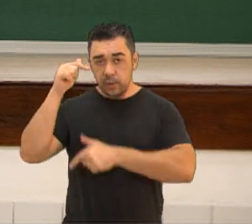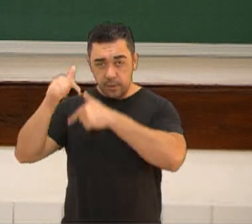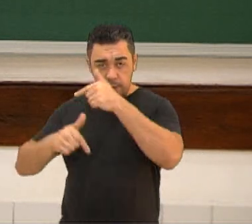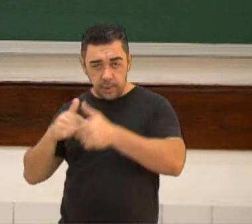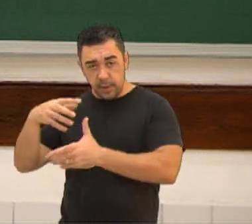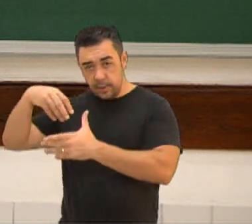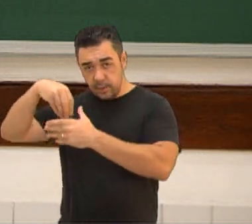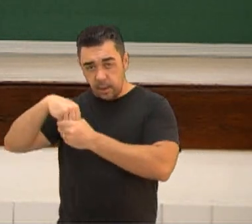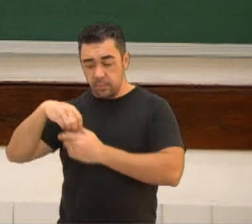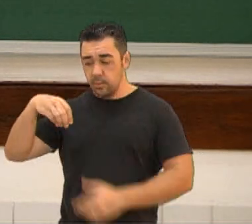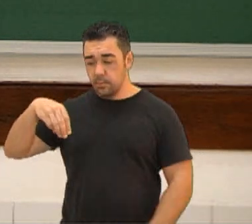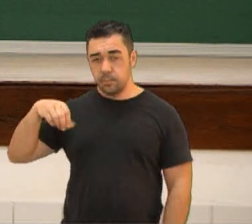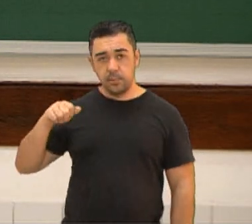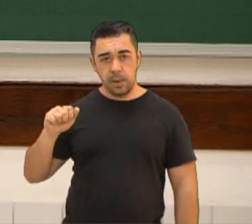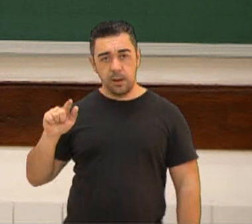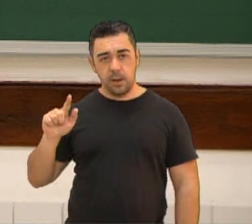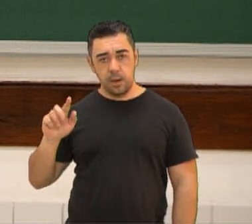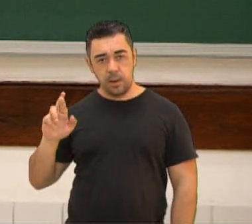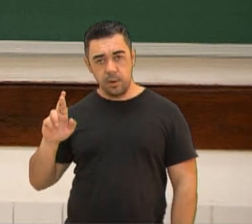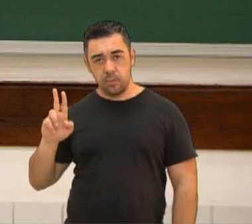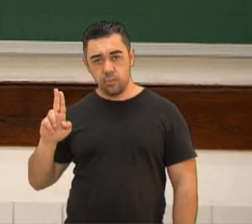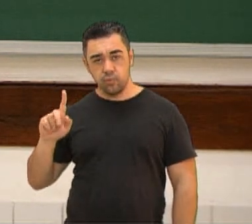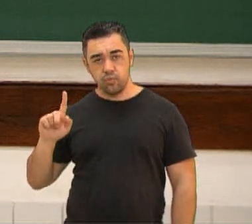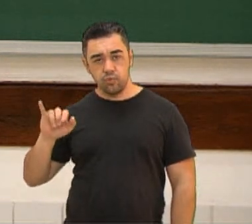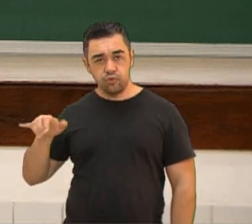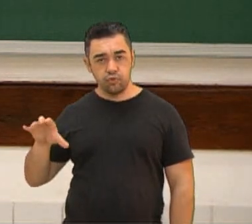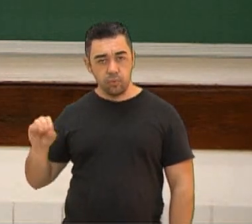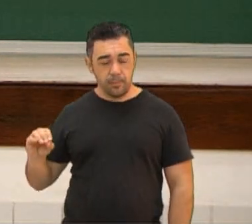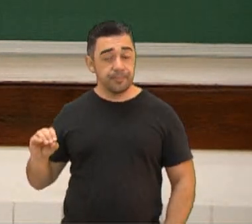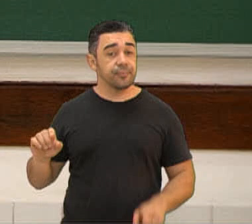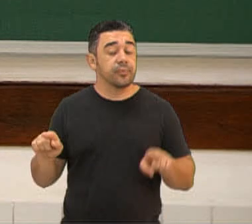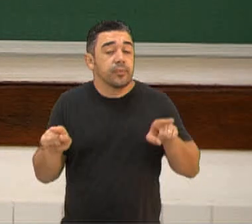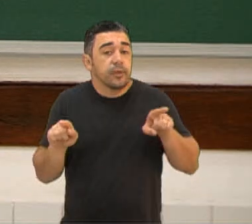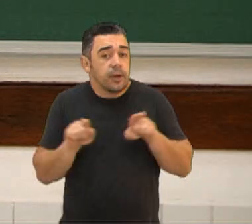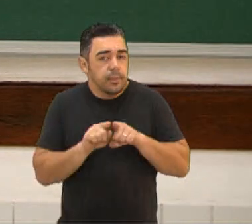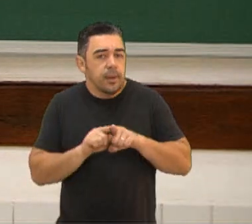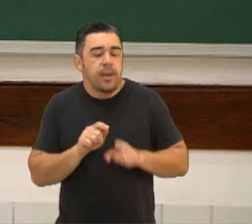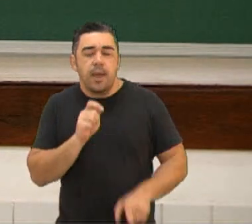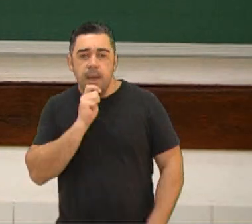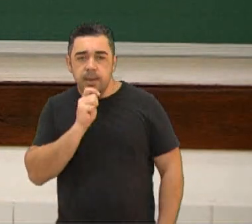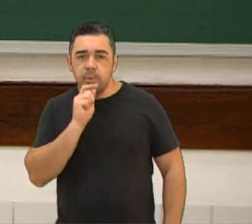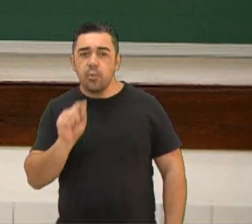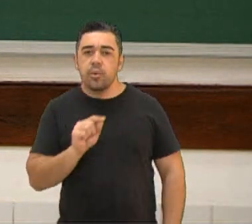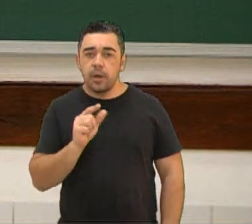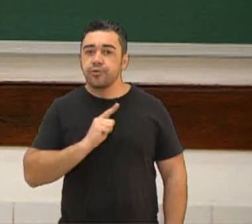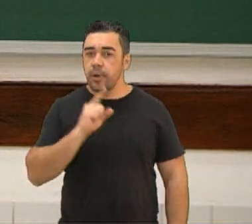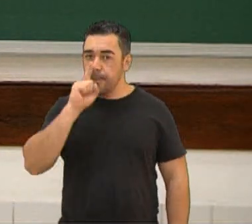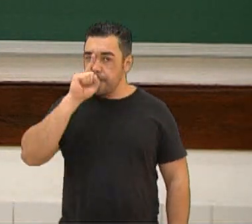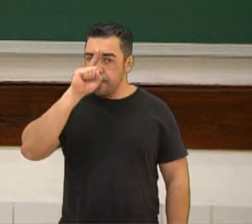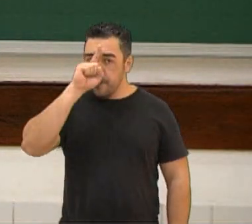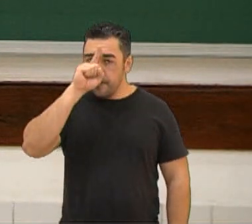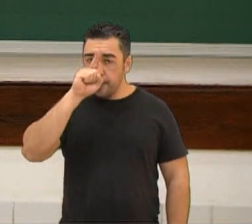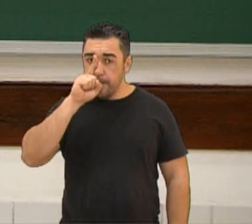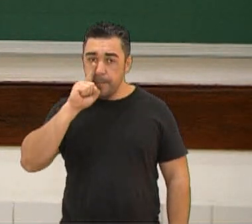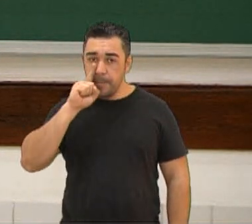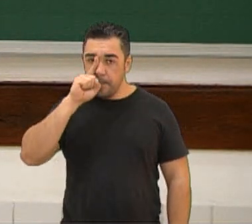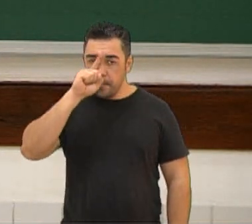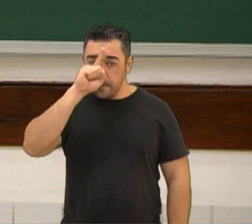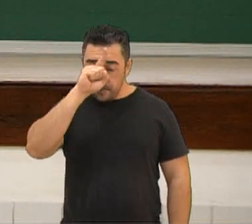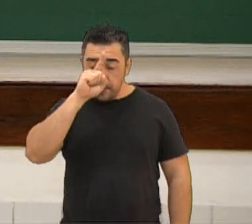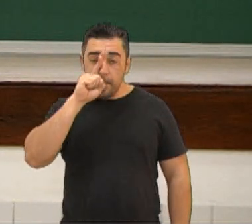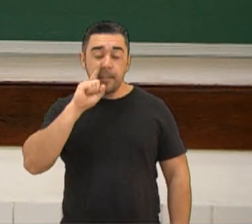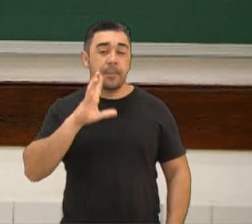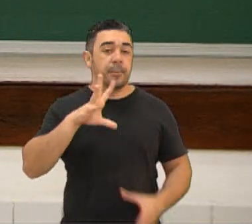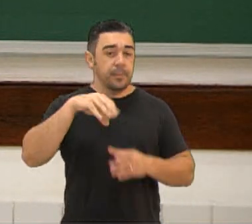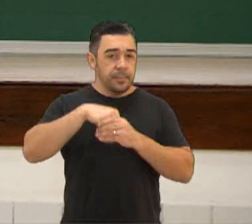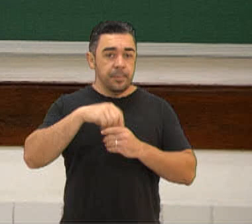delimitadas para saber onde eles iam, portos de parada, ainda existiam muitos perigos e muitas coisas que